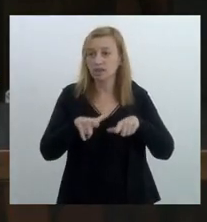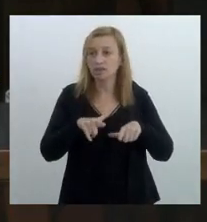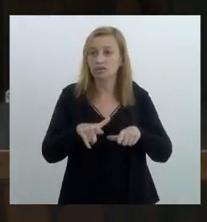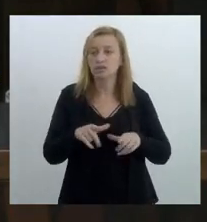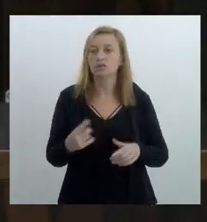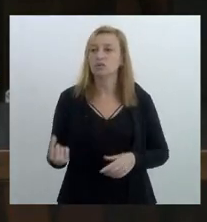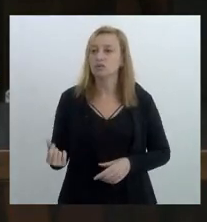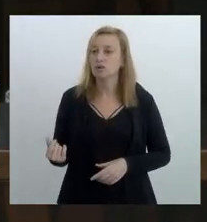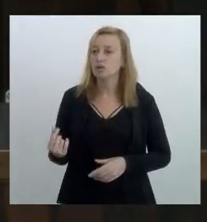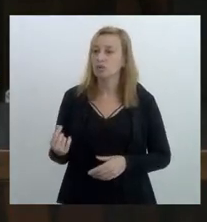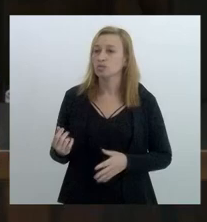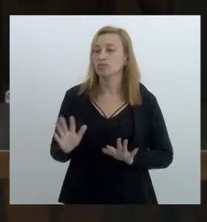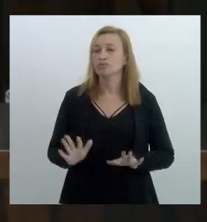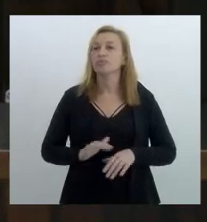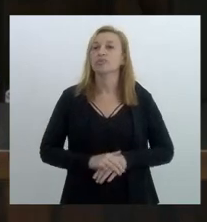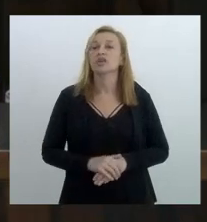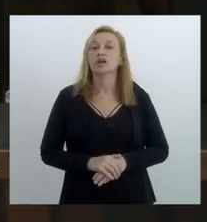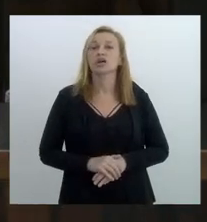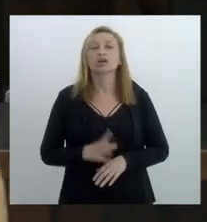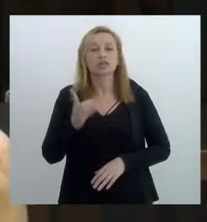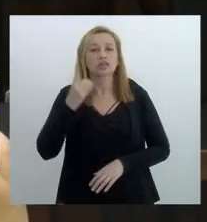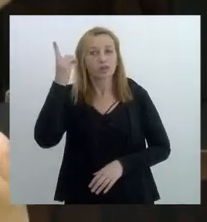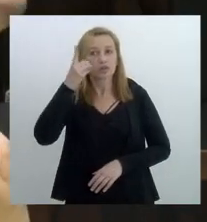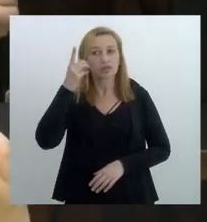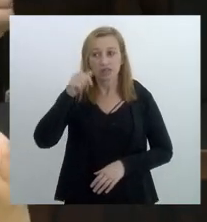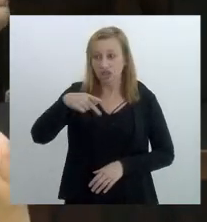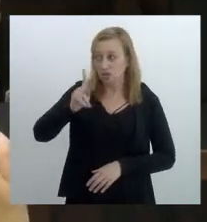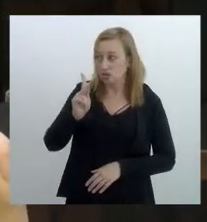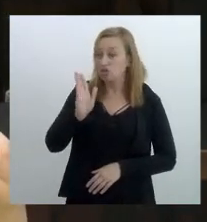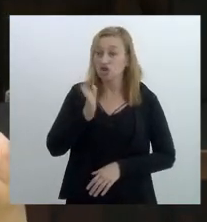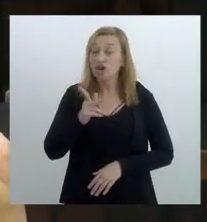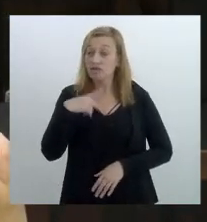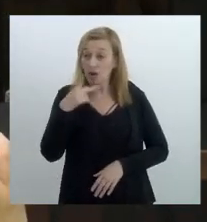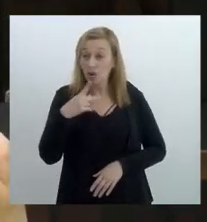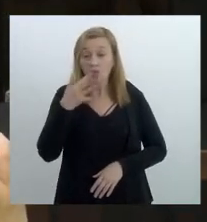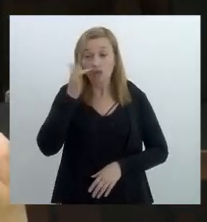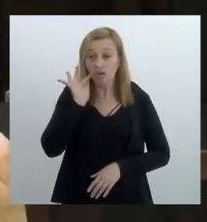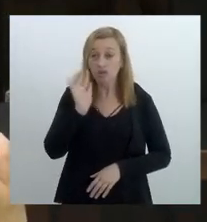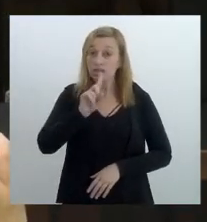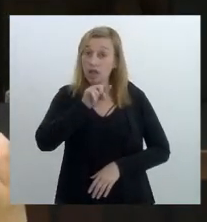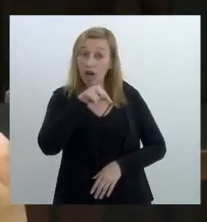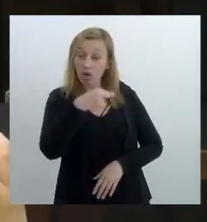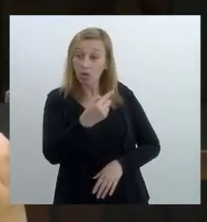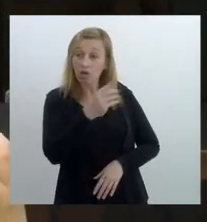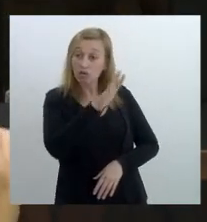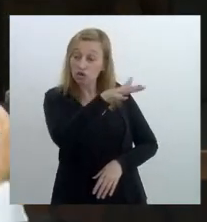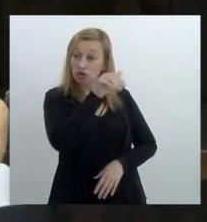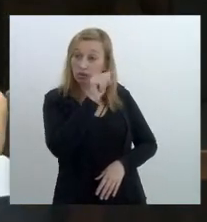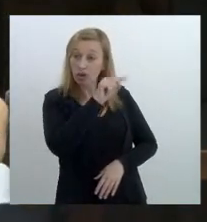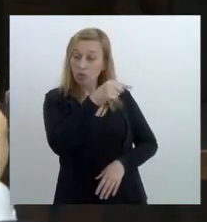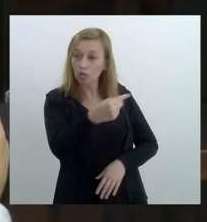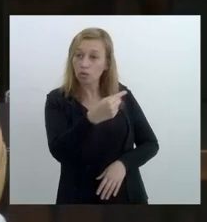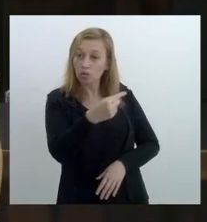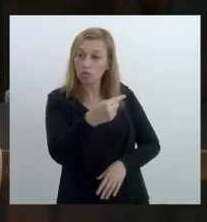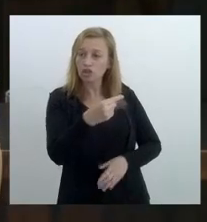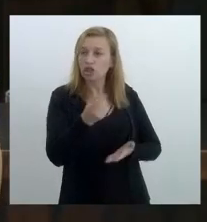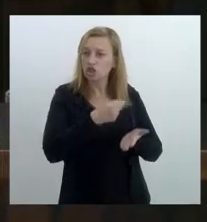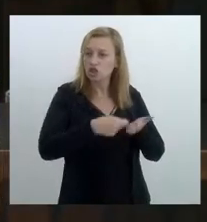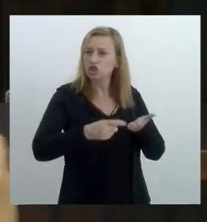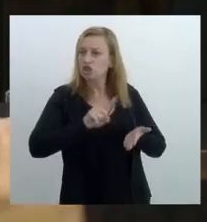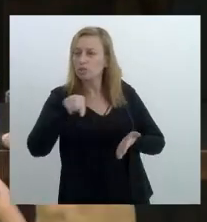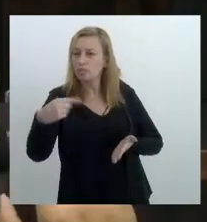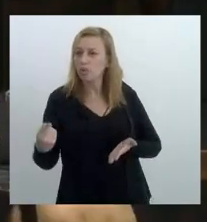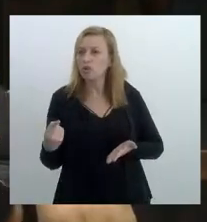não falará. Deputado Knoploch, já falou o Serafini, eu vou chamar um da inscrito, em